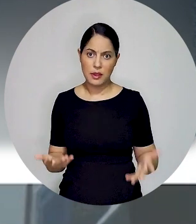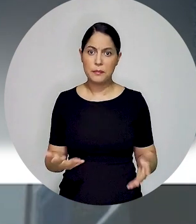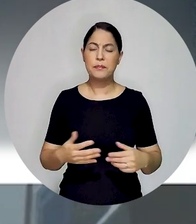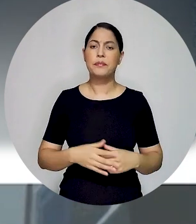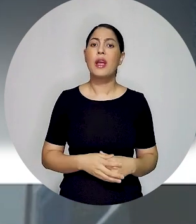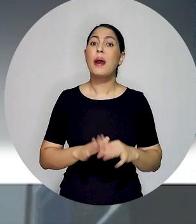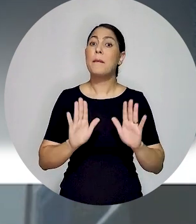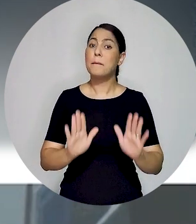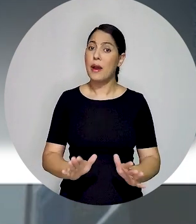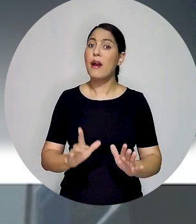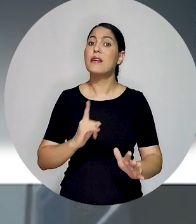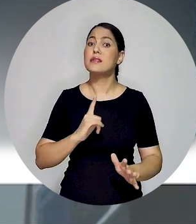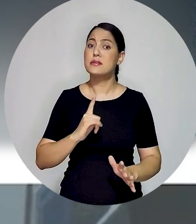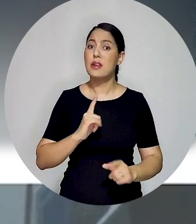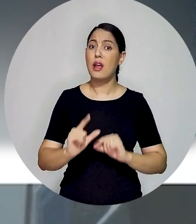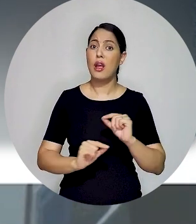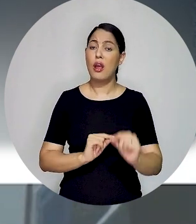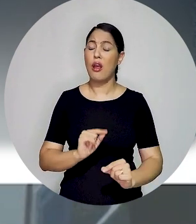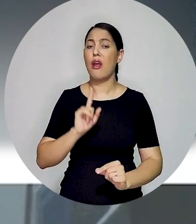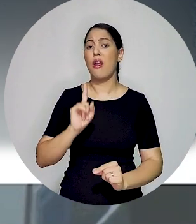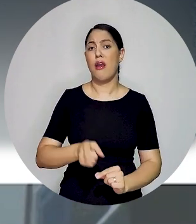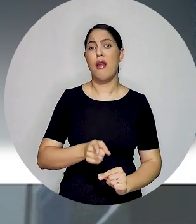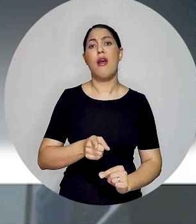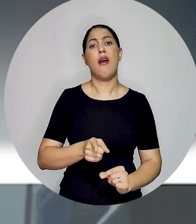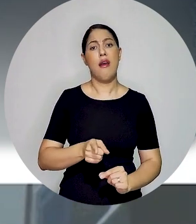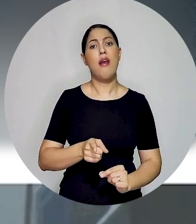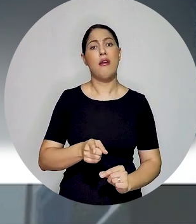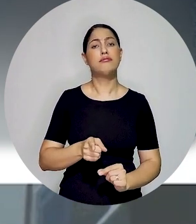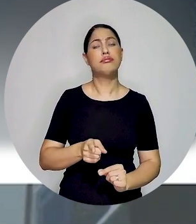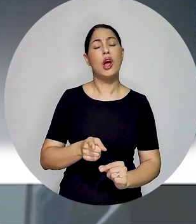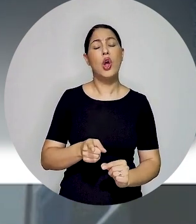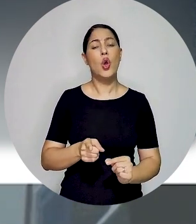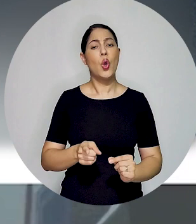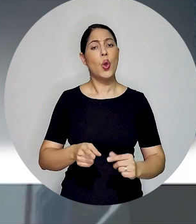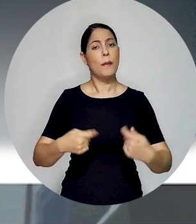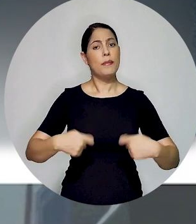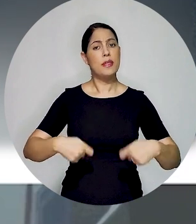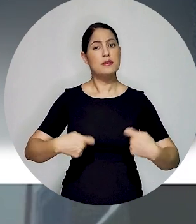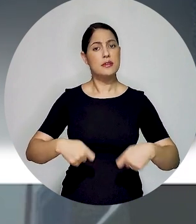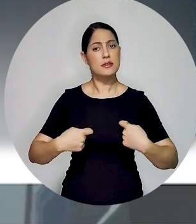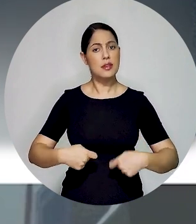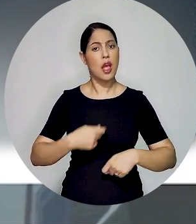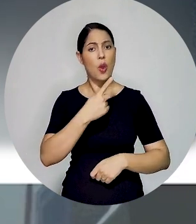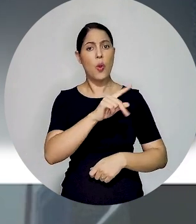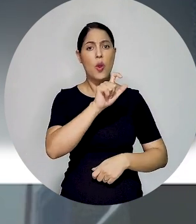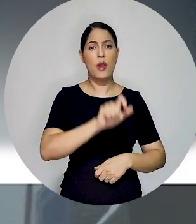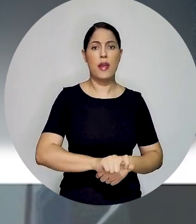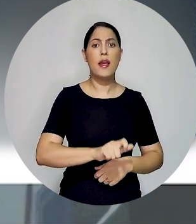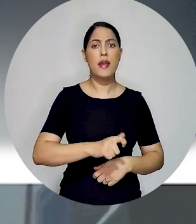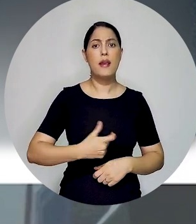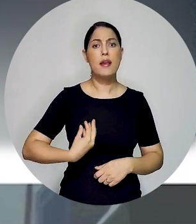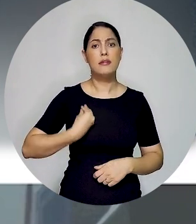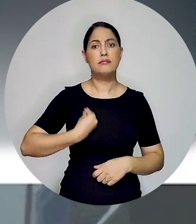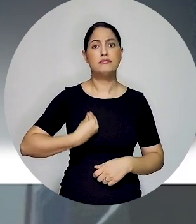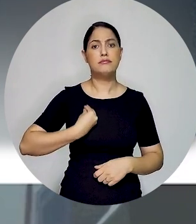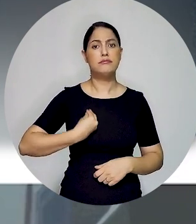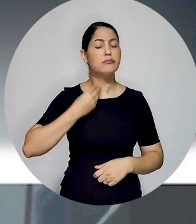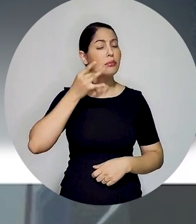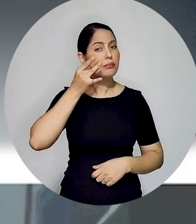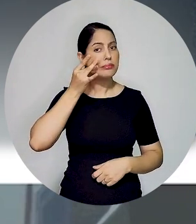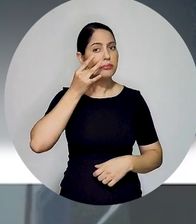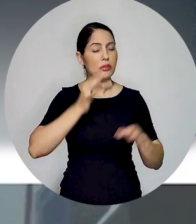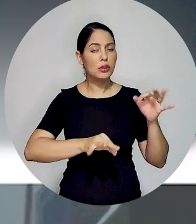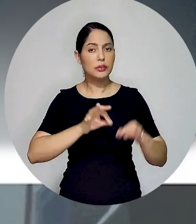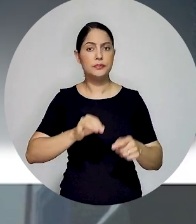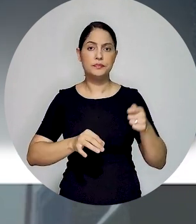e híbridas. A OAB defende, isto sim, o cumprimento das normativas que determinam a presença física